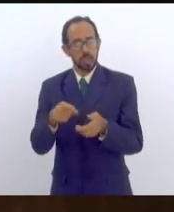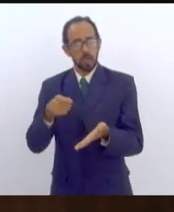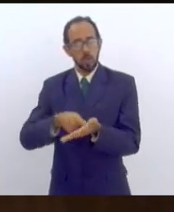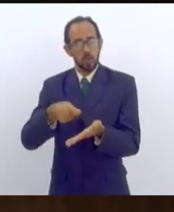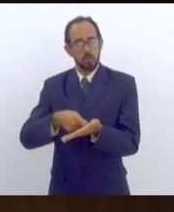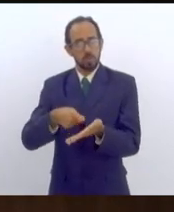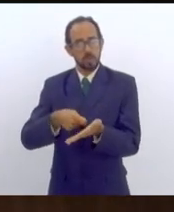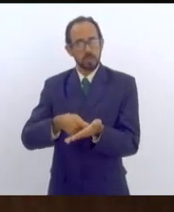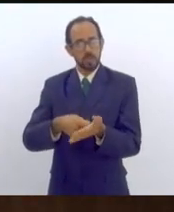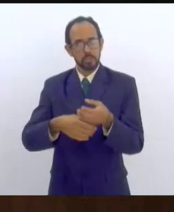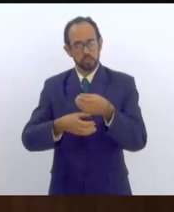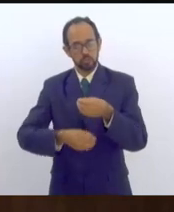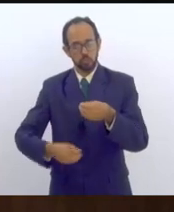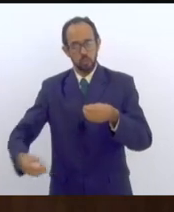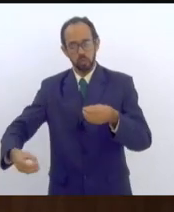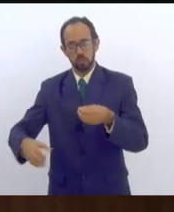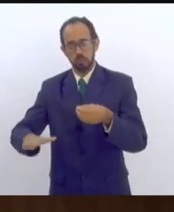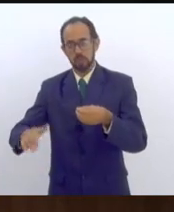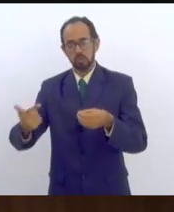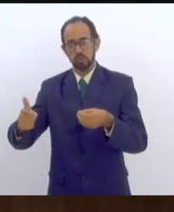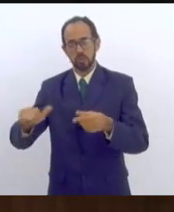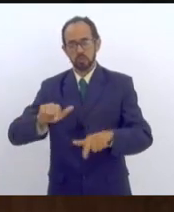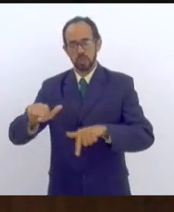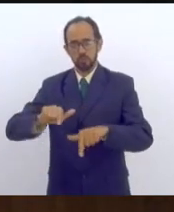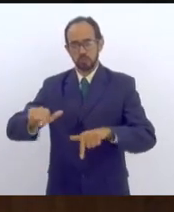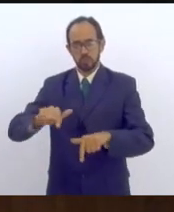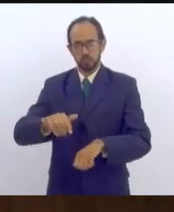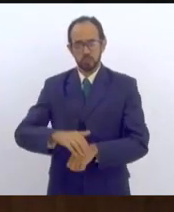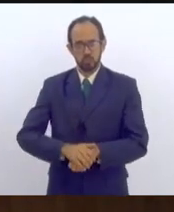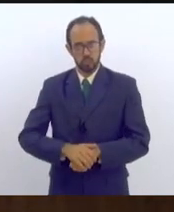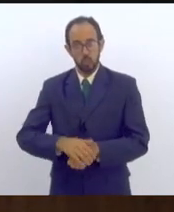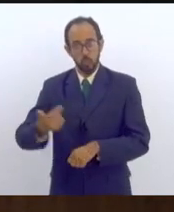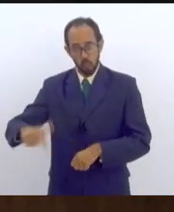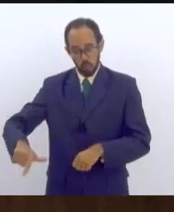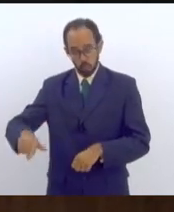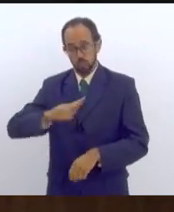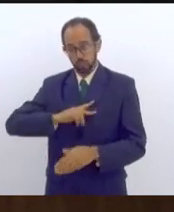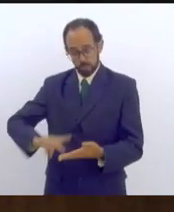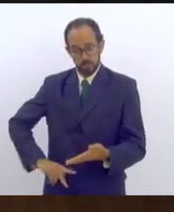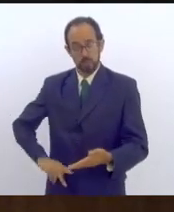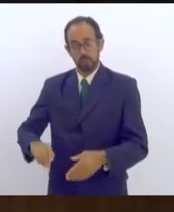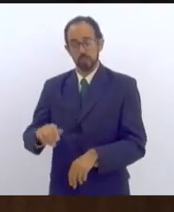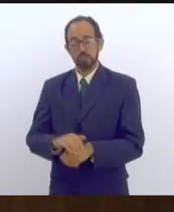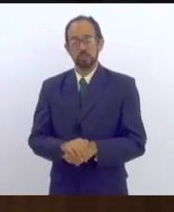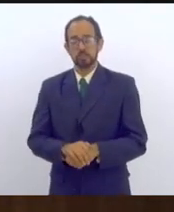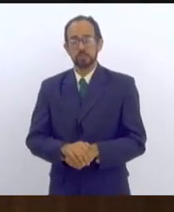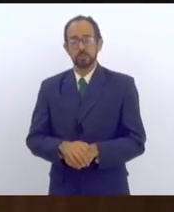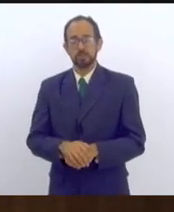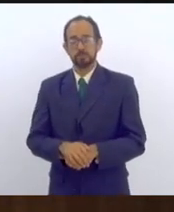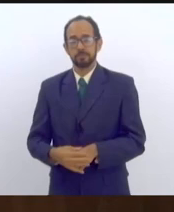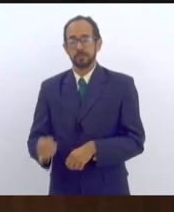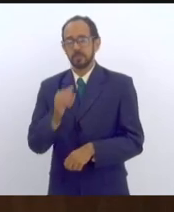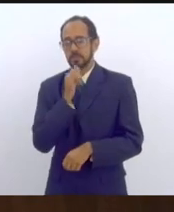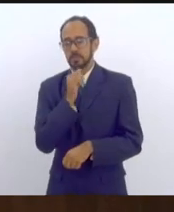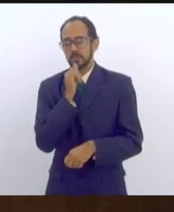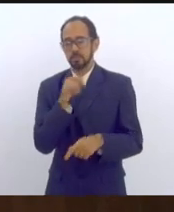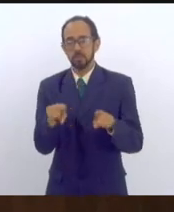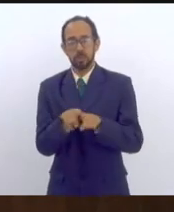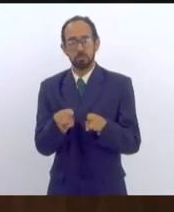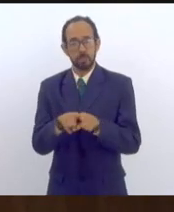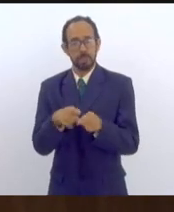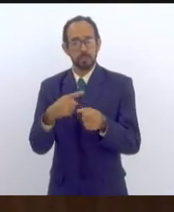ter serviço de esgoto. E mais, presidente, Vou dar um exemplo agora também da cidade de